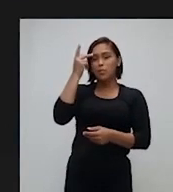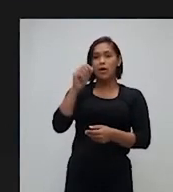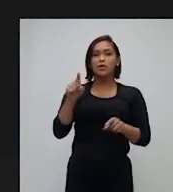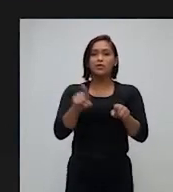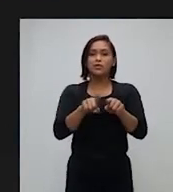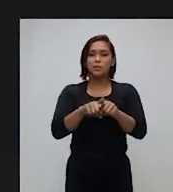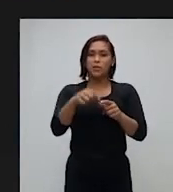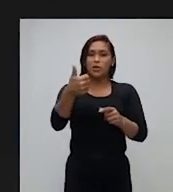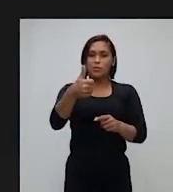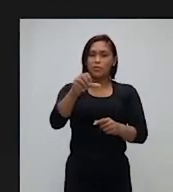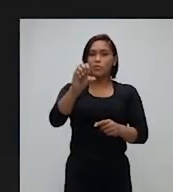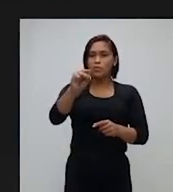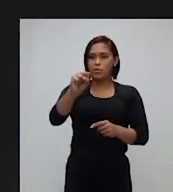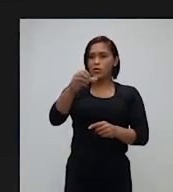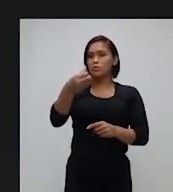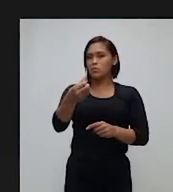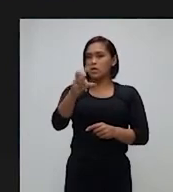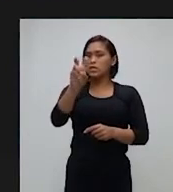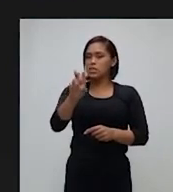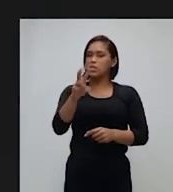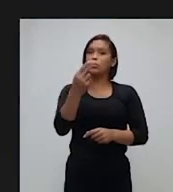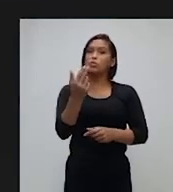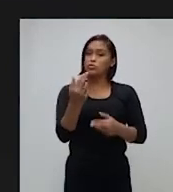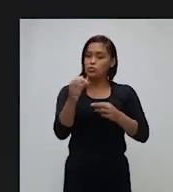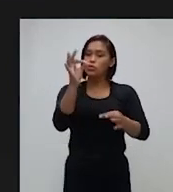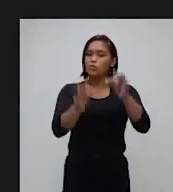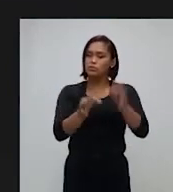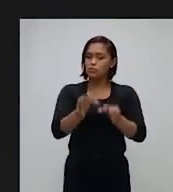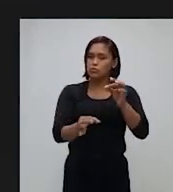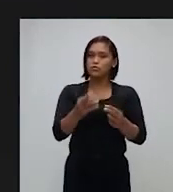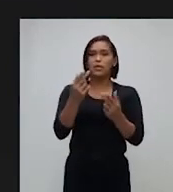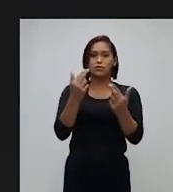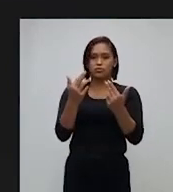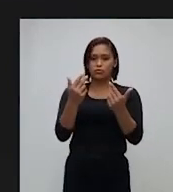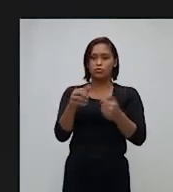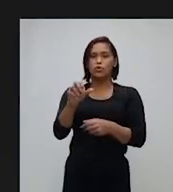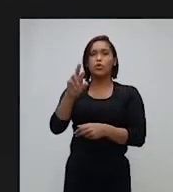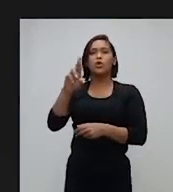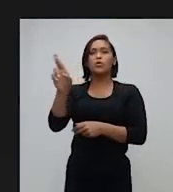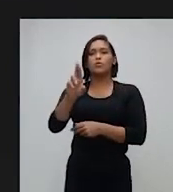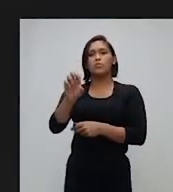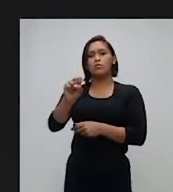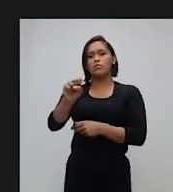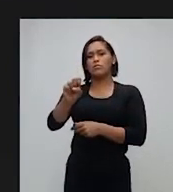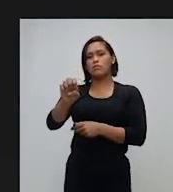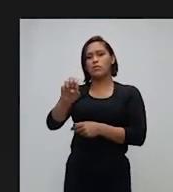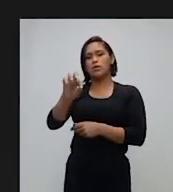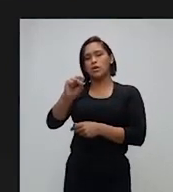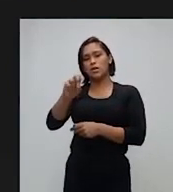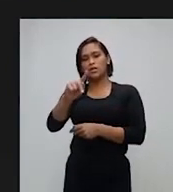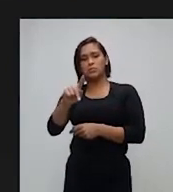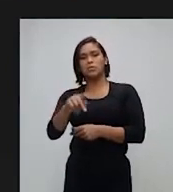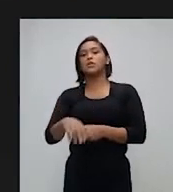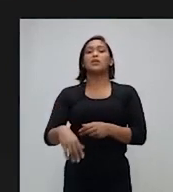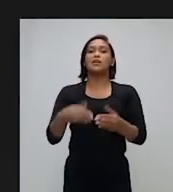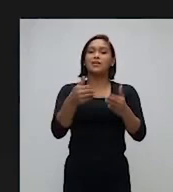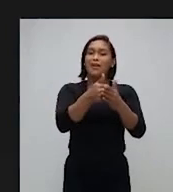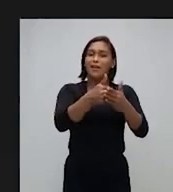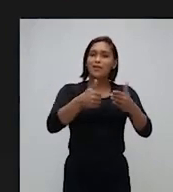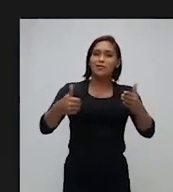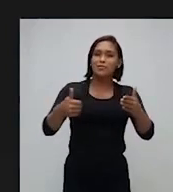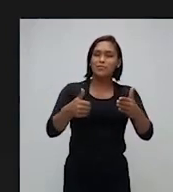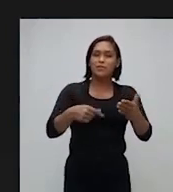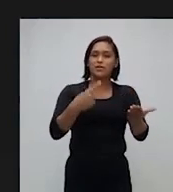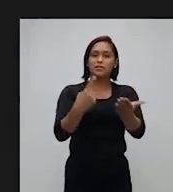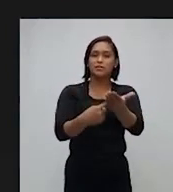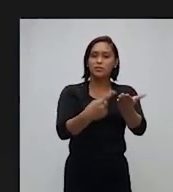ações relativas a plano de saúde de autogestão empresarial. Segundo os ministros, quando envolve contrato de trabalho, convenção